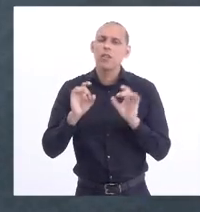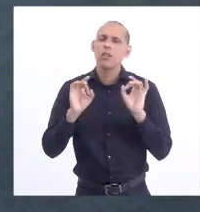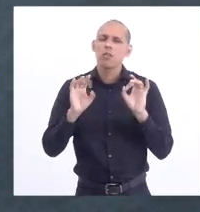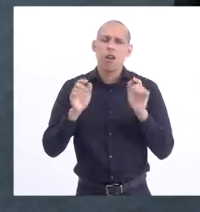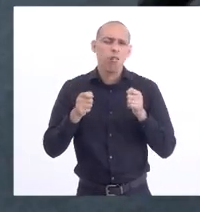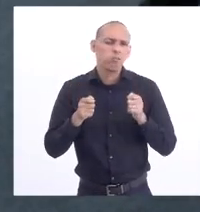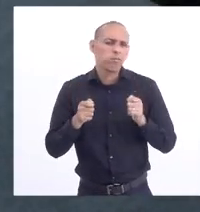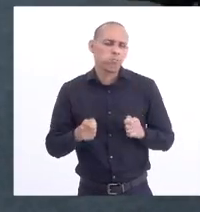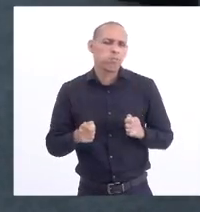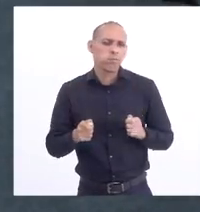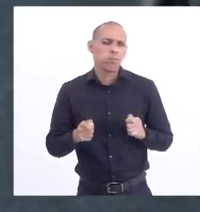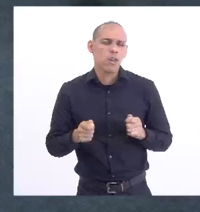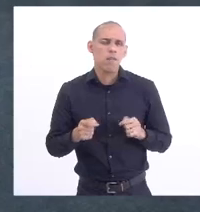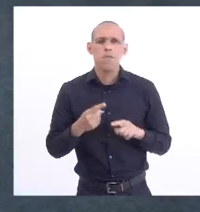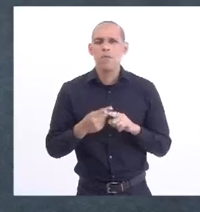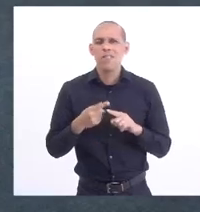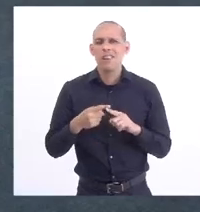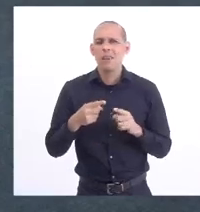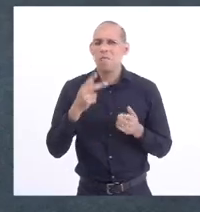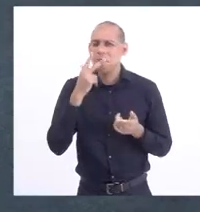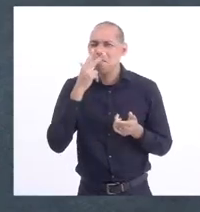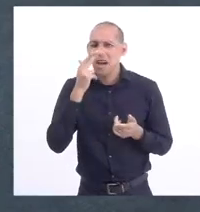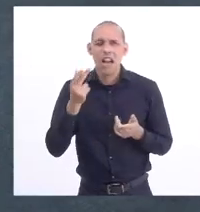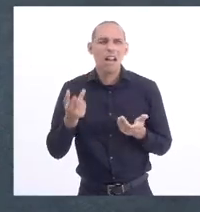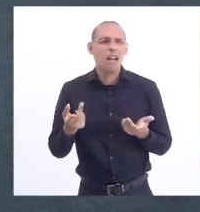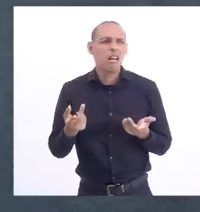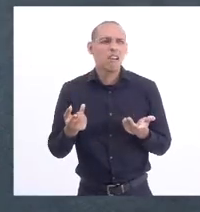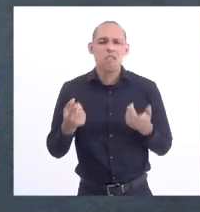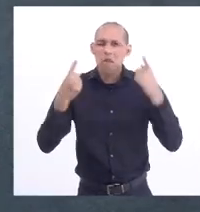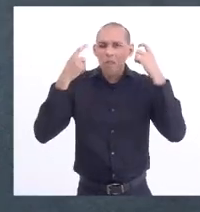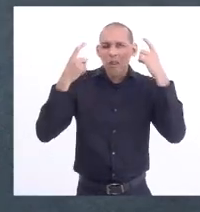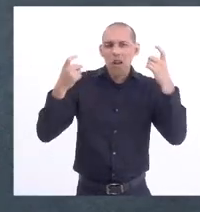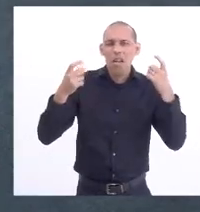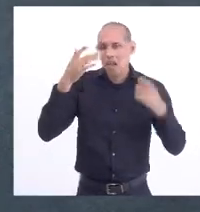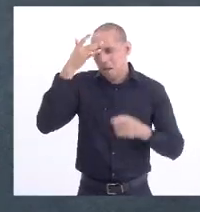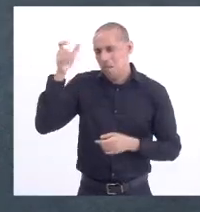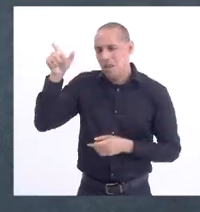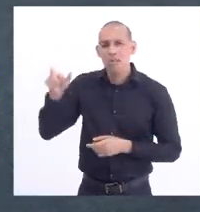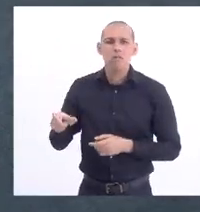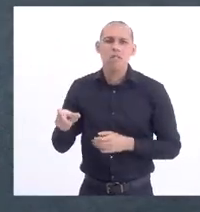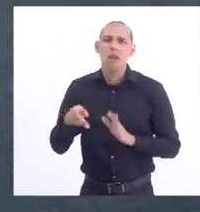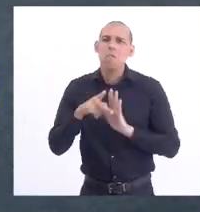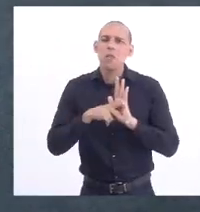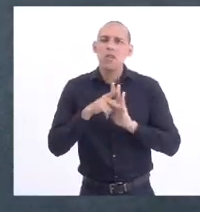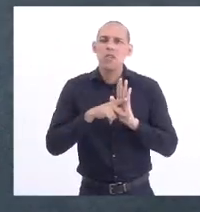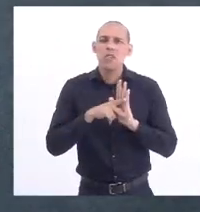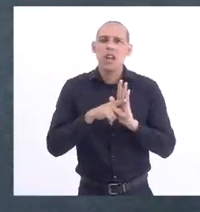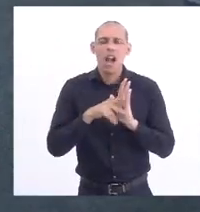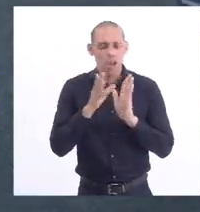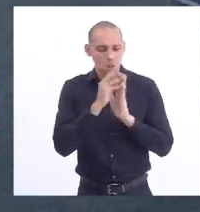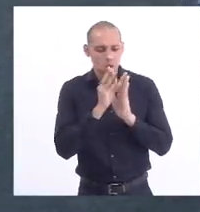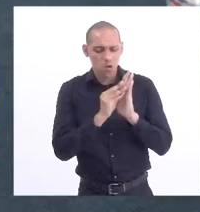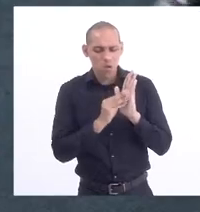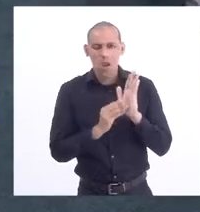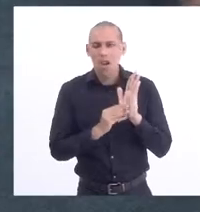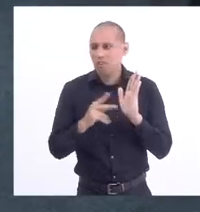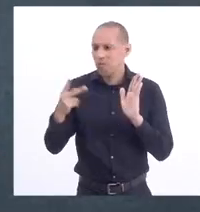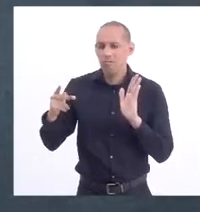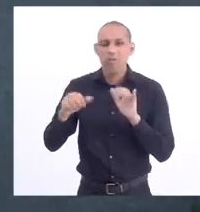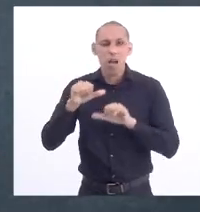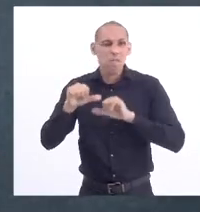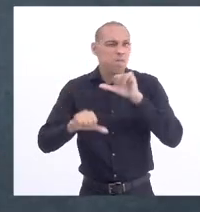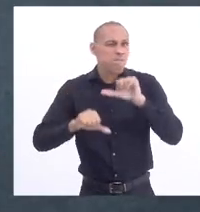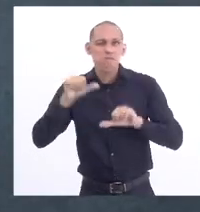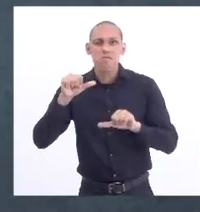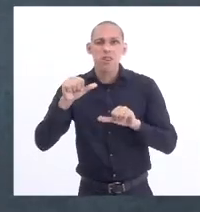posicionar sobre isso, porque eu acho que é meio violento para um autor de um projeto, quando o projeto não tem mais o conteúdo que ele espera, o projeto